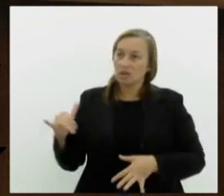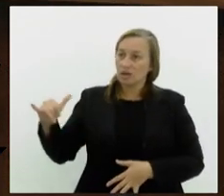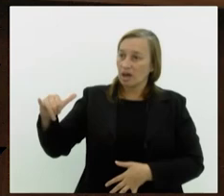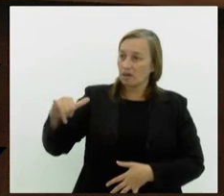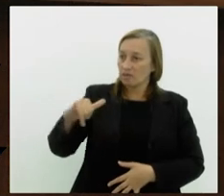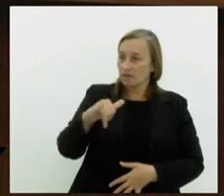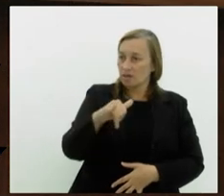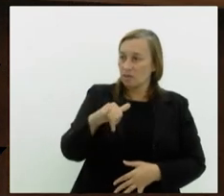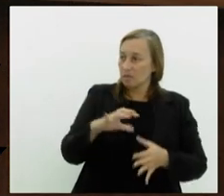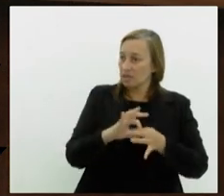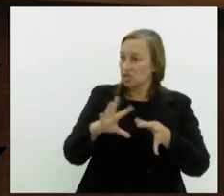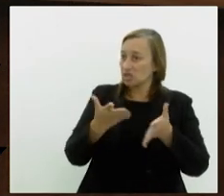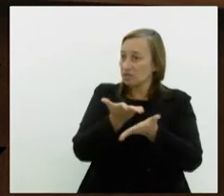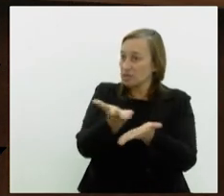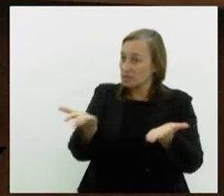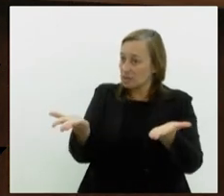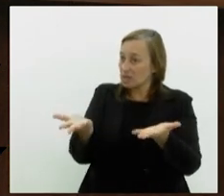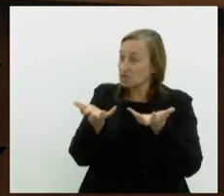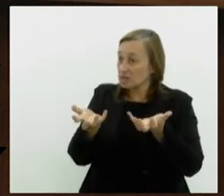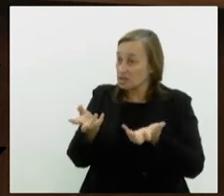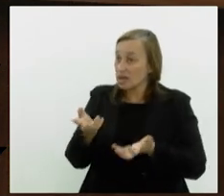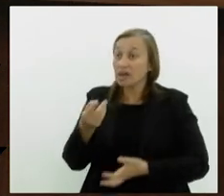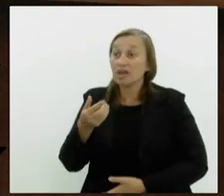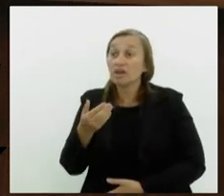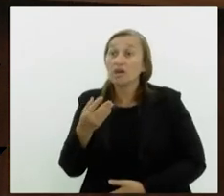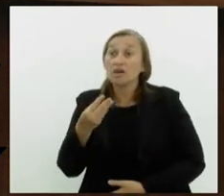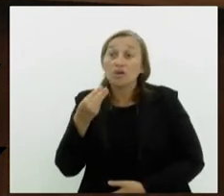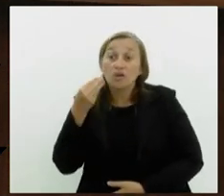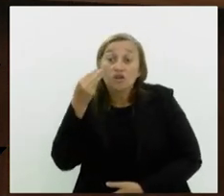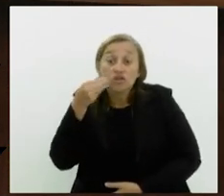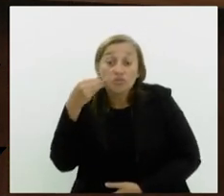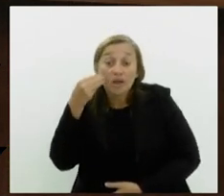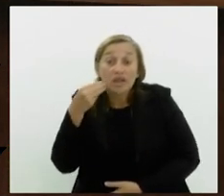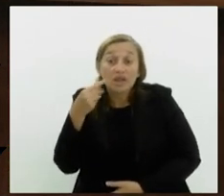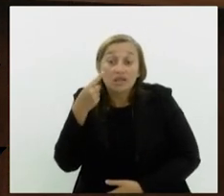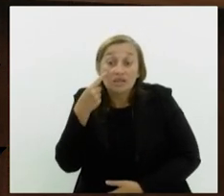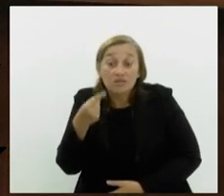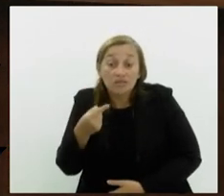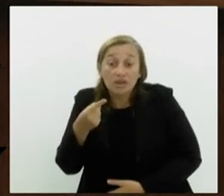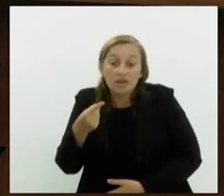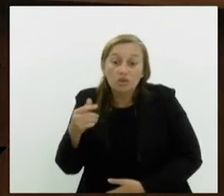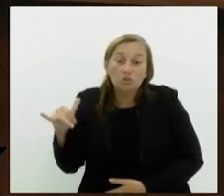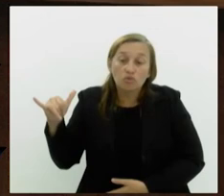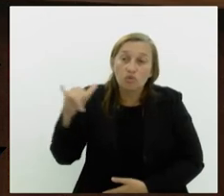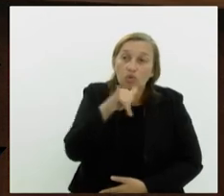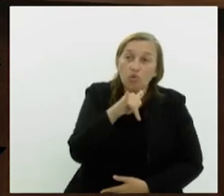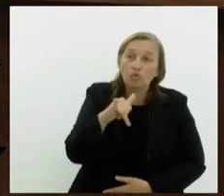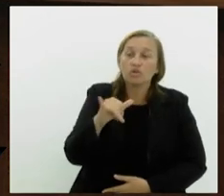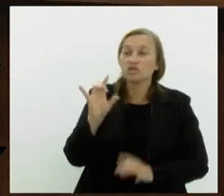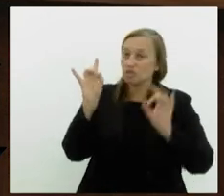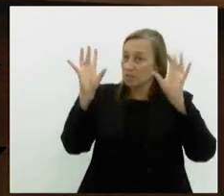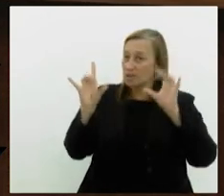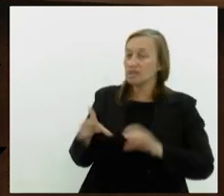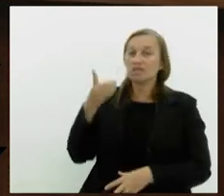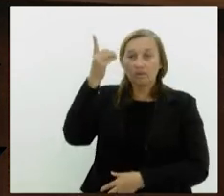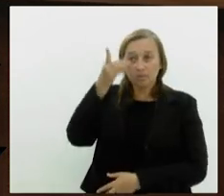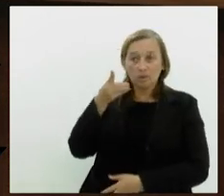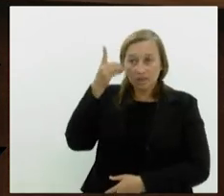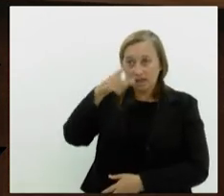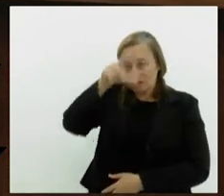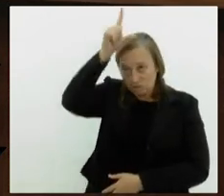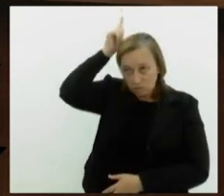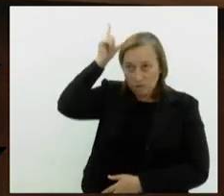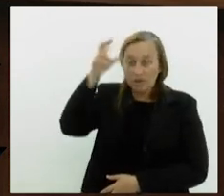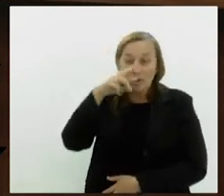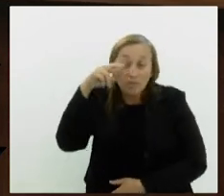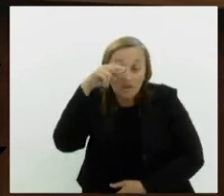possamos, caso seja do intuito de Vossas Excelências, fazer um sobrevoo, em especial o deputado Luiz Paulo, que além de parlamentar,